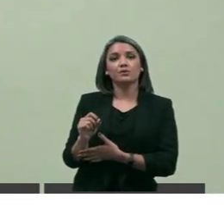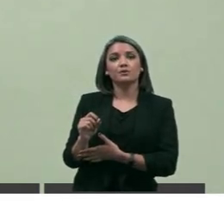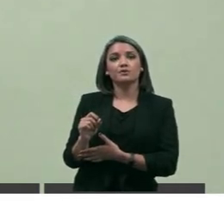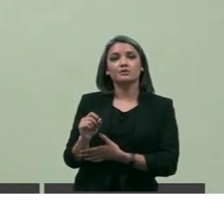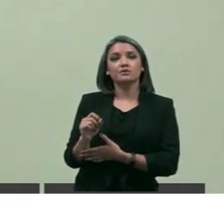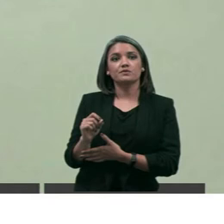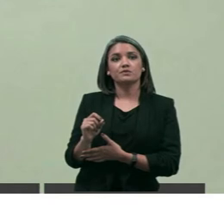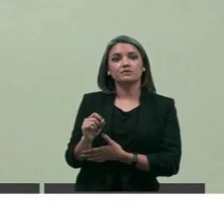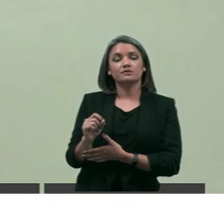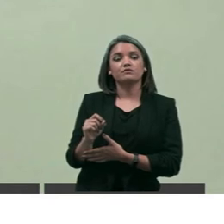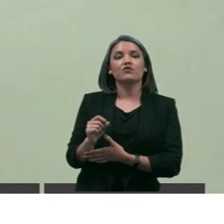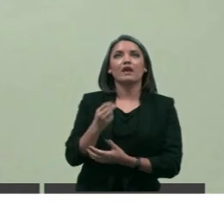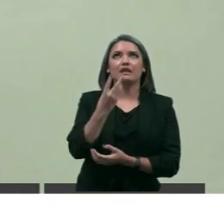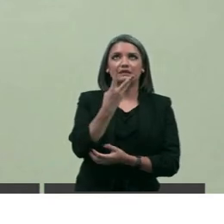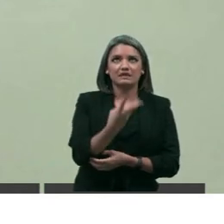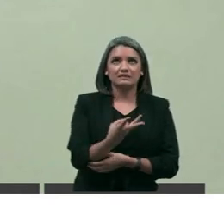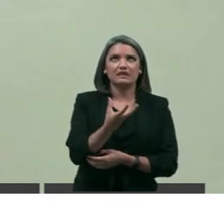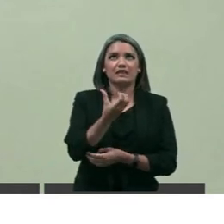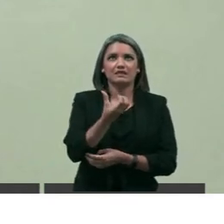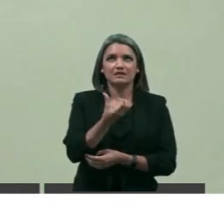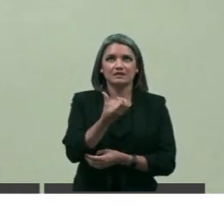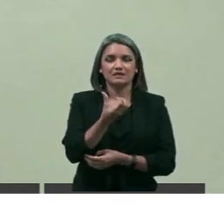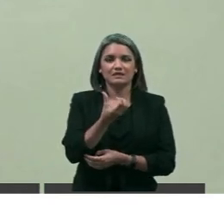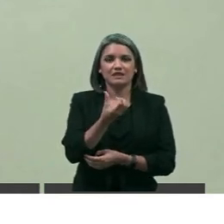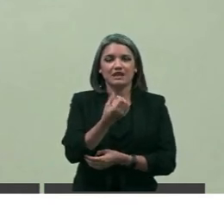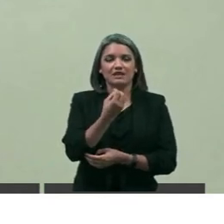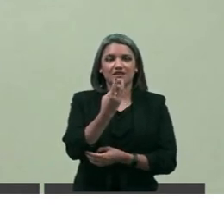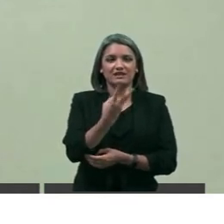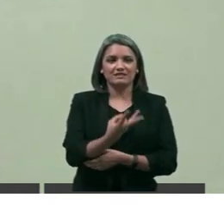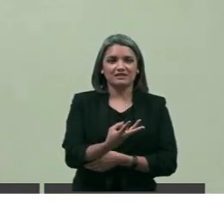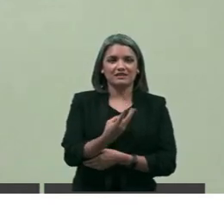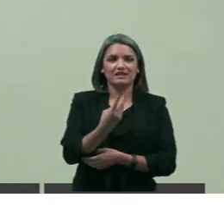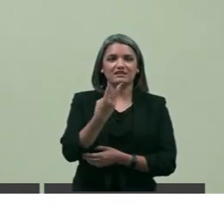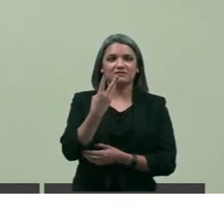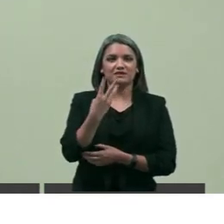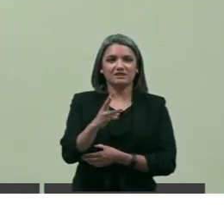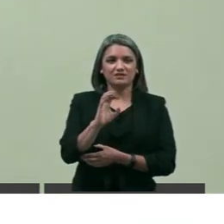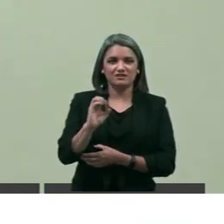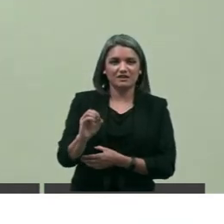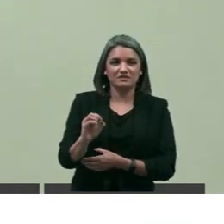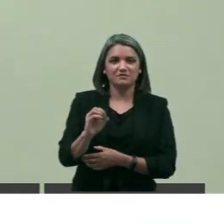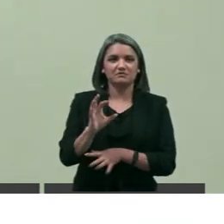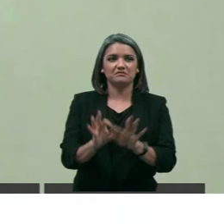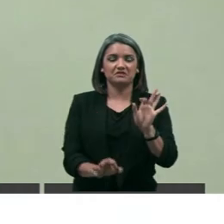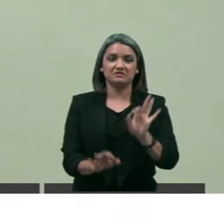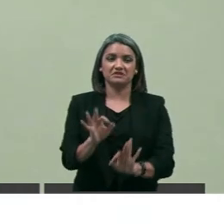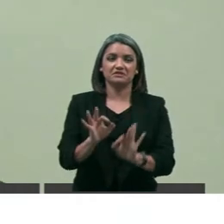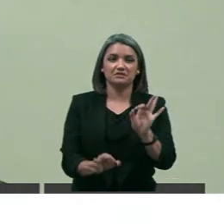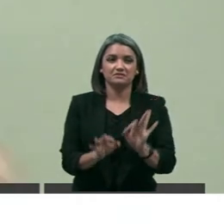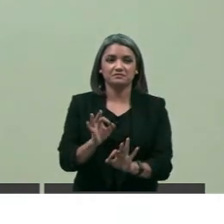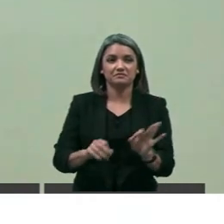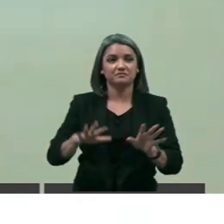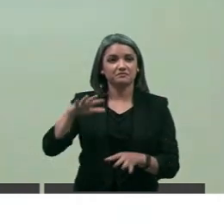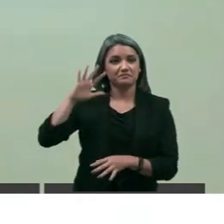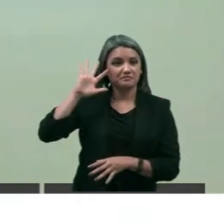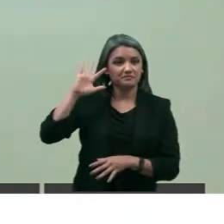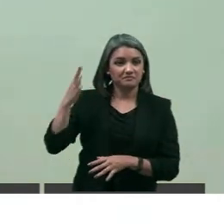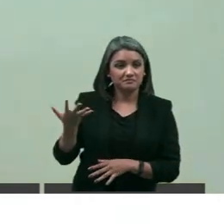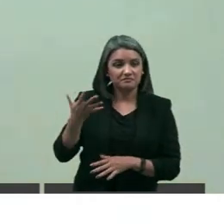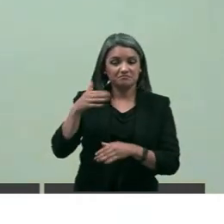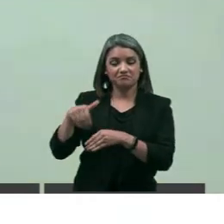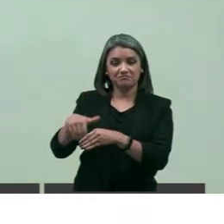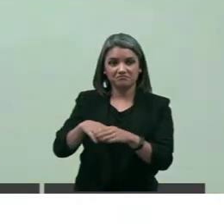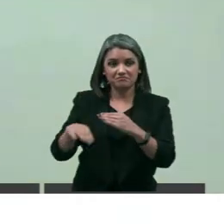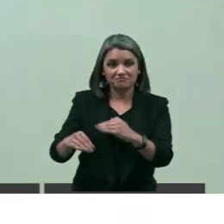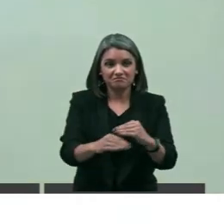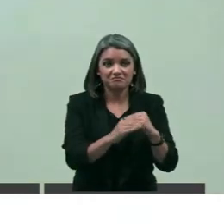na 330ª sessão ordinária e, por decisão unânime, convertido em diligências